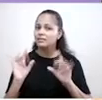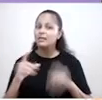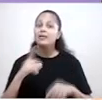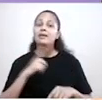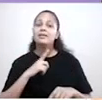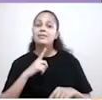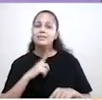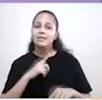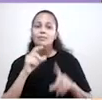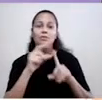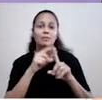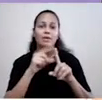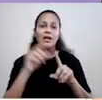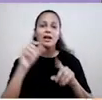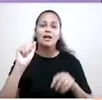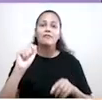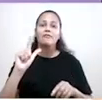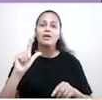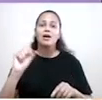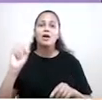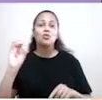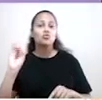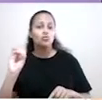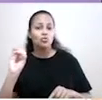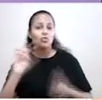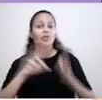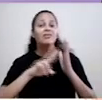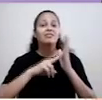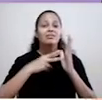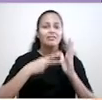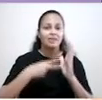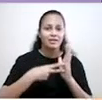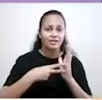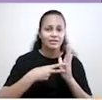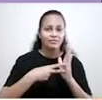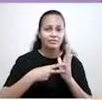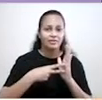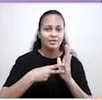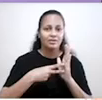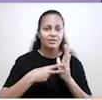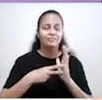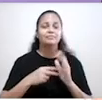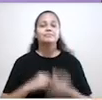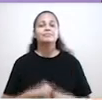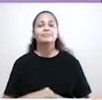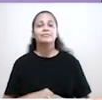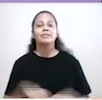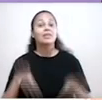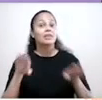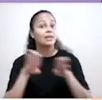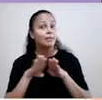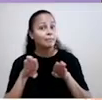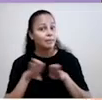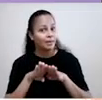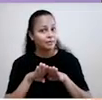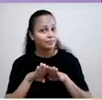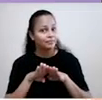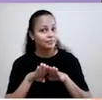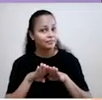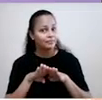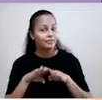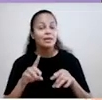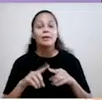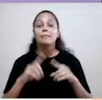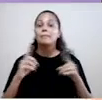ó. Nós temos a expressão also, que significa de uma maneira bem famosa, significa